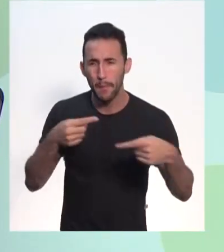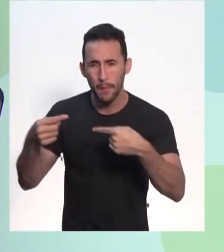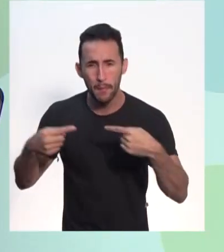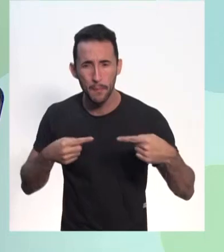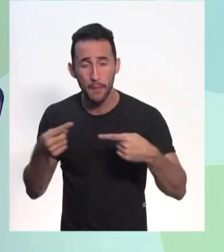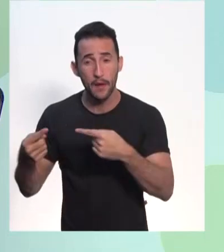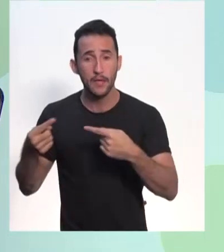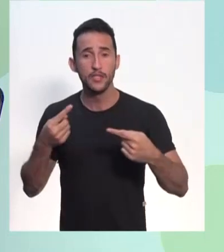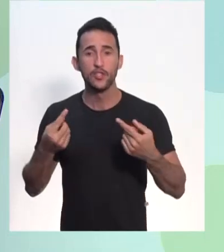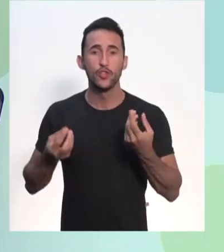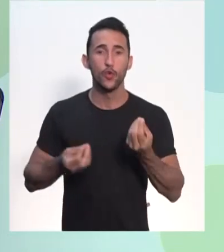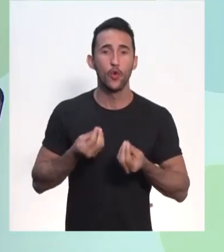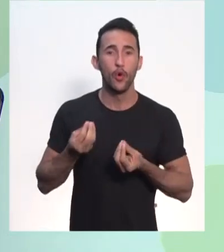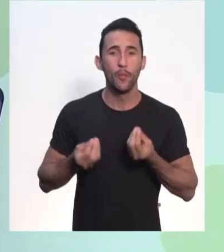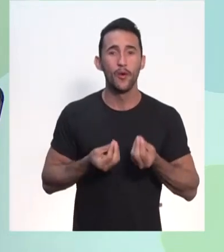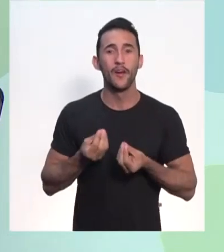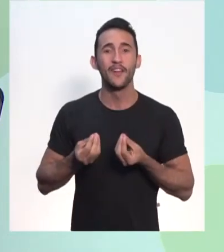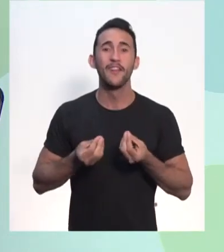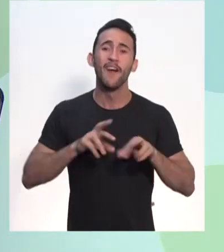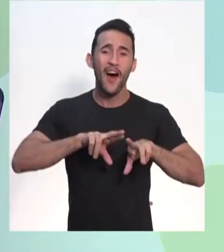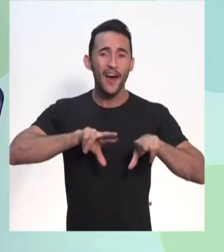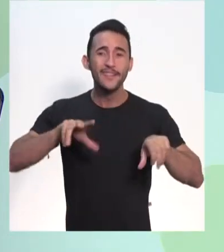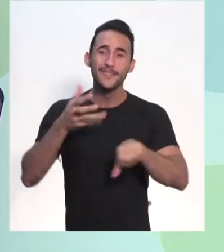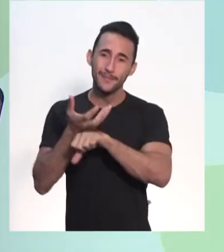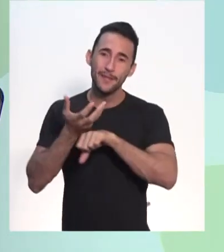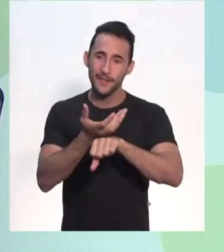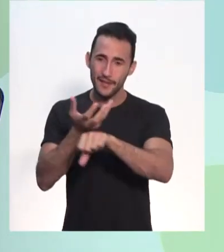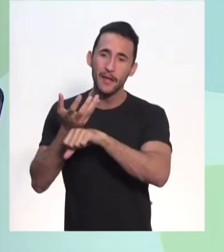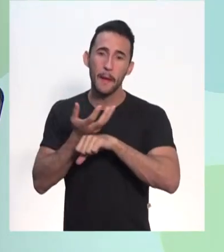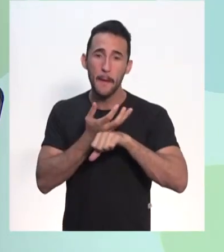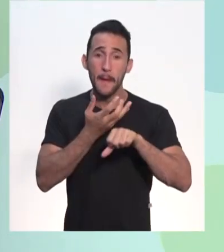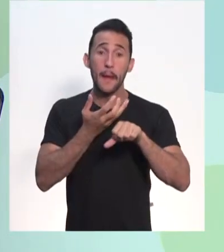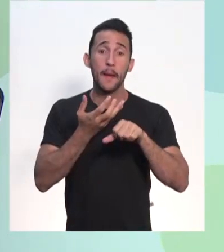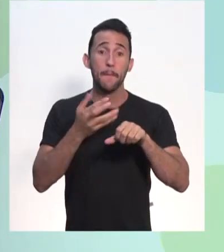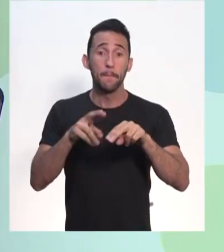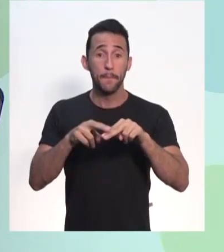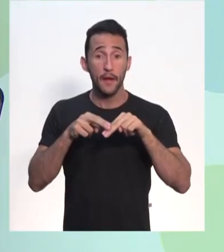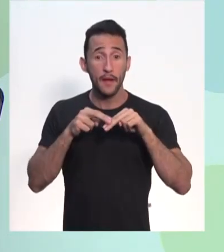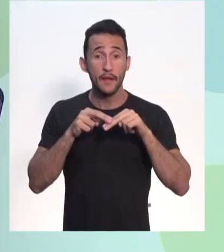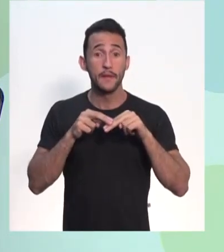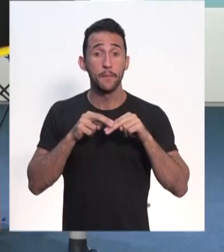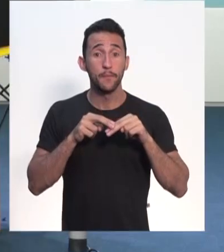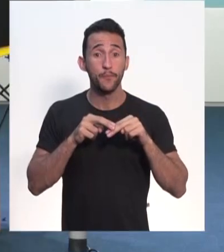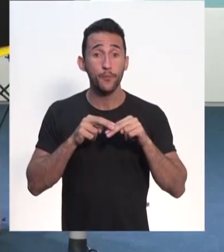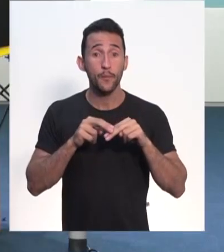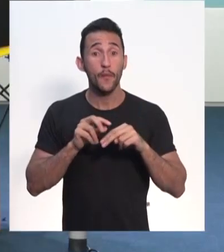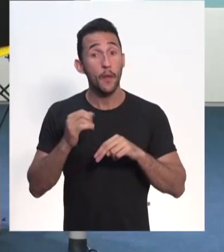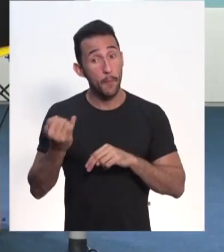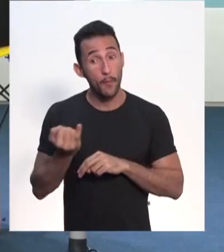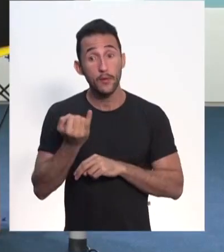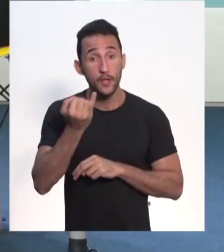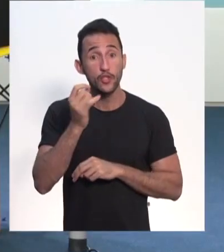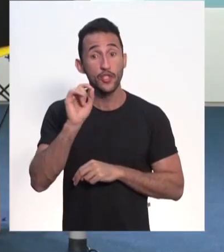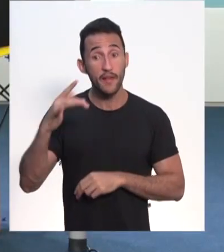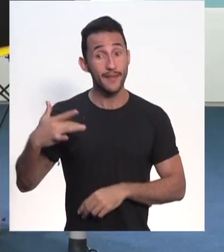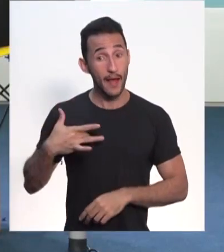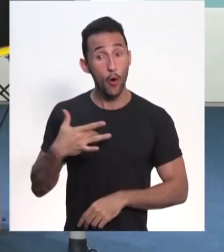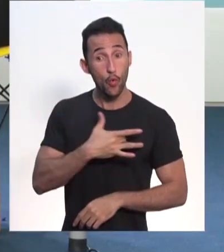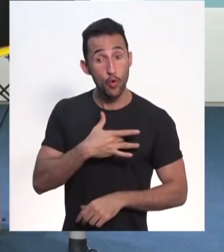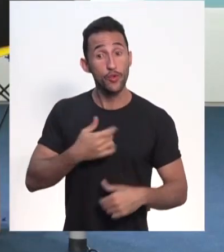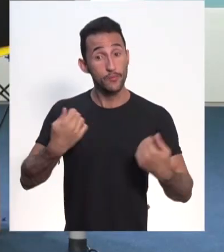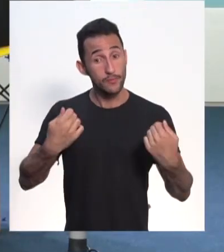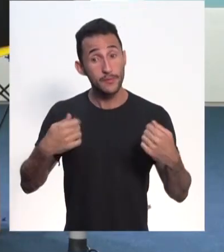pelo menos dentro da área. A gente sabe, todo mundo que dá aula sabe que os alunos ficam ansiosos no dia